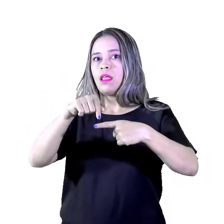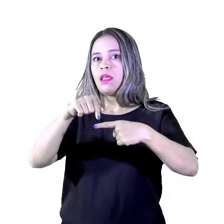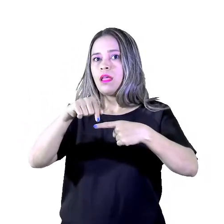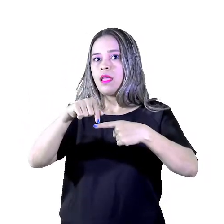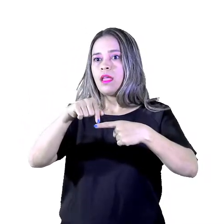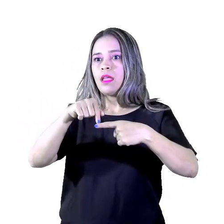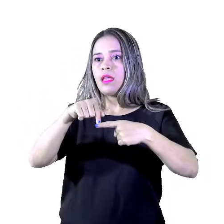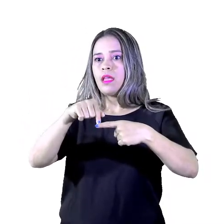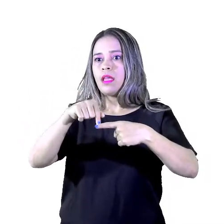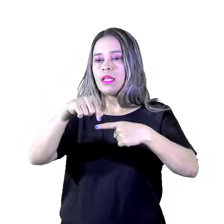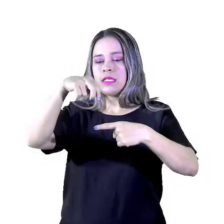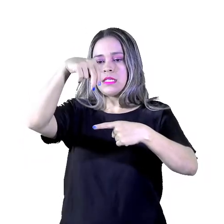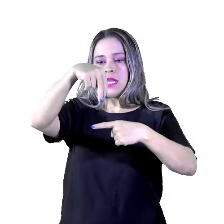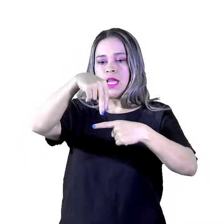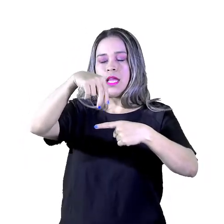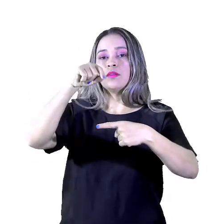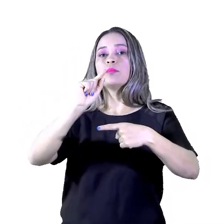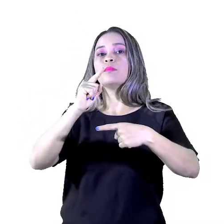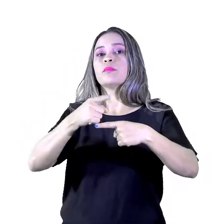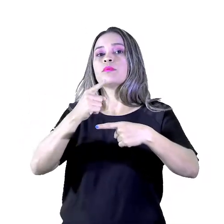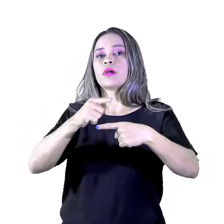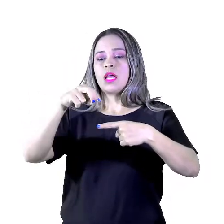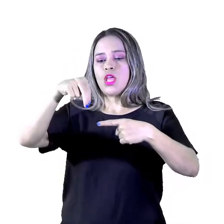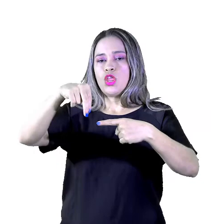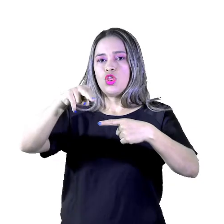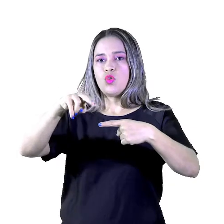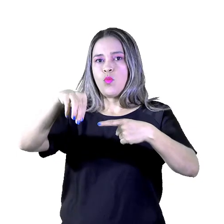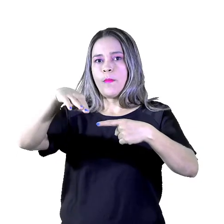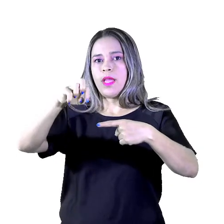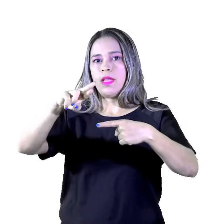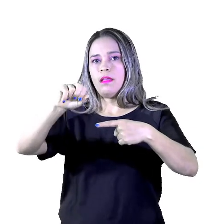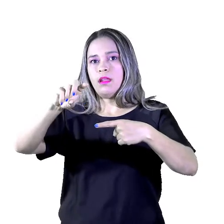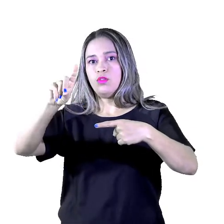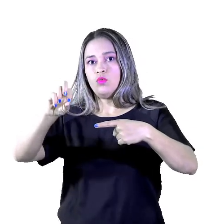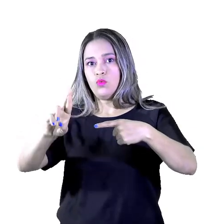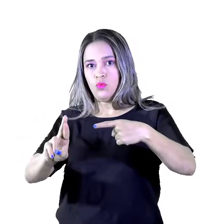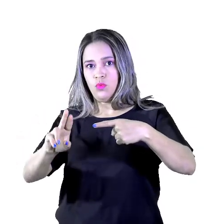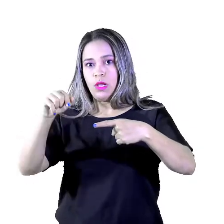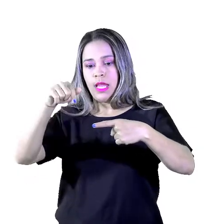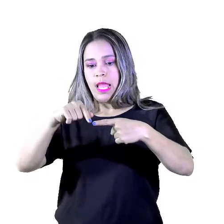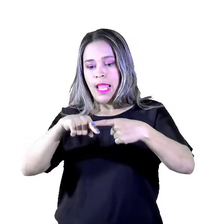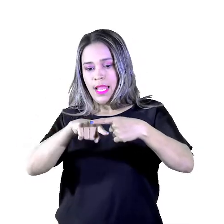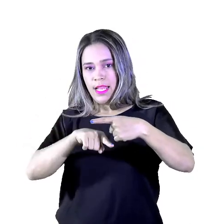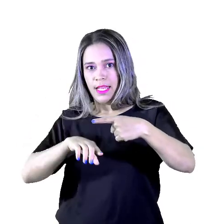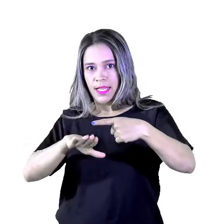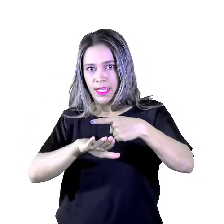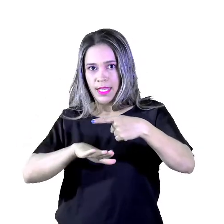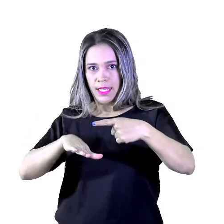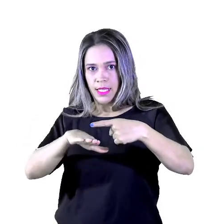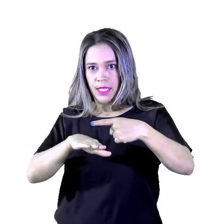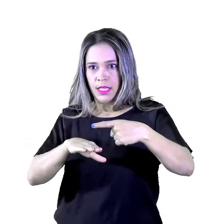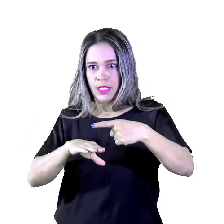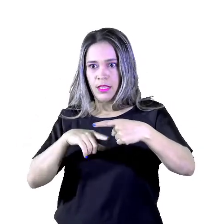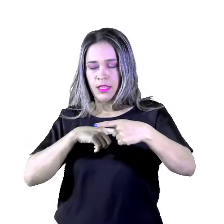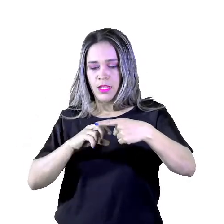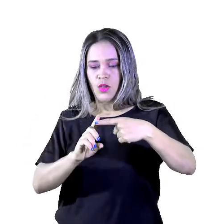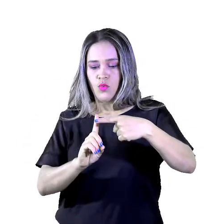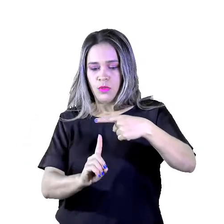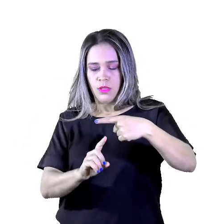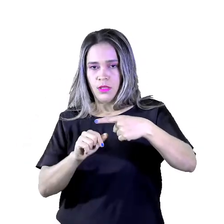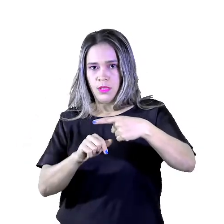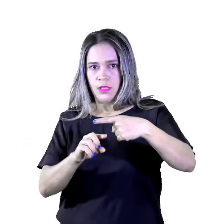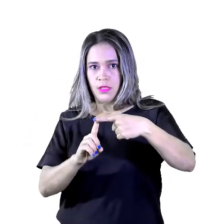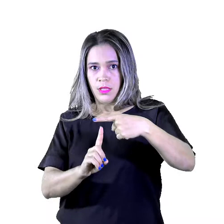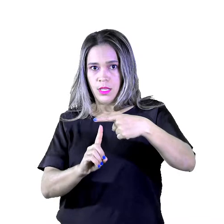quê? Porque ele chama aí, esse local chama numerador. Na parte de baixo, onde fica o 2, eu chamo de D,